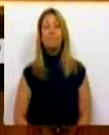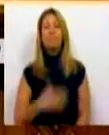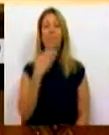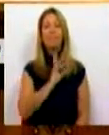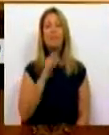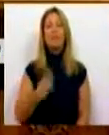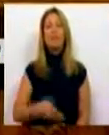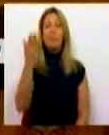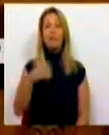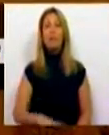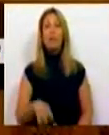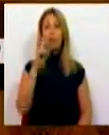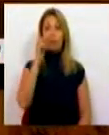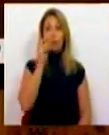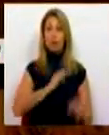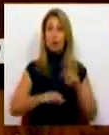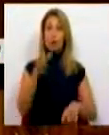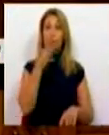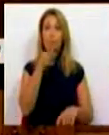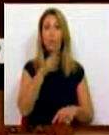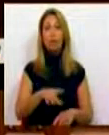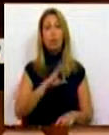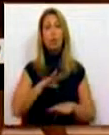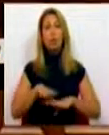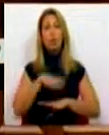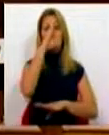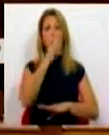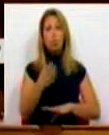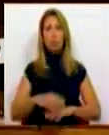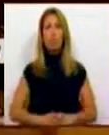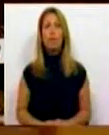Obrigado, Sr. Presidente, senhoras e senhores deputadas, senhores membros do Governo.